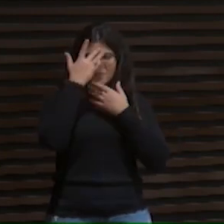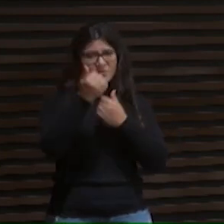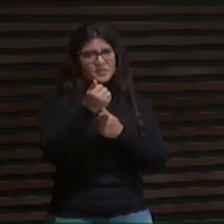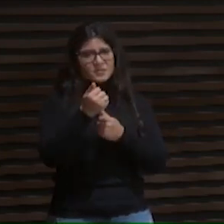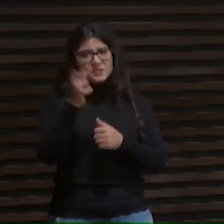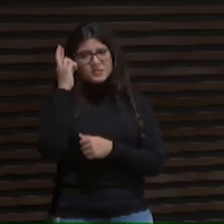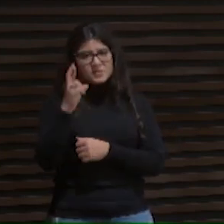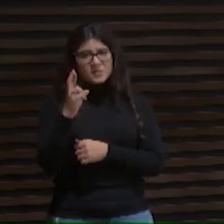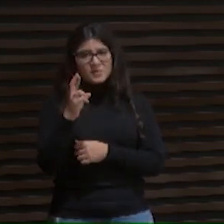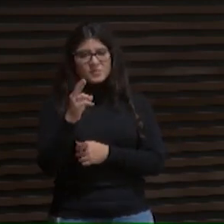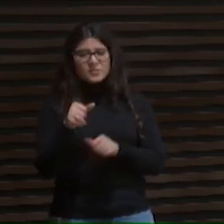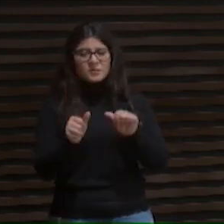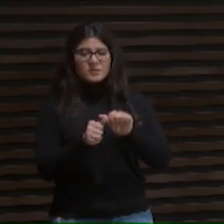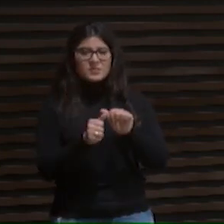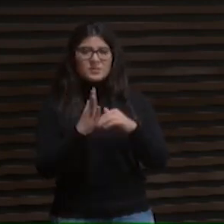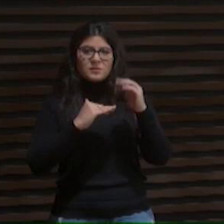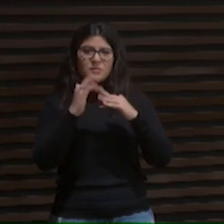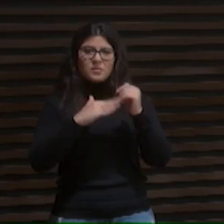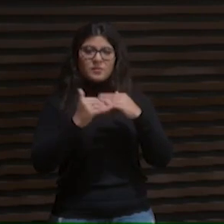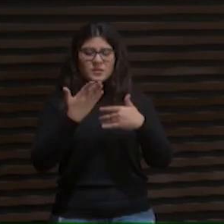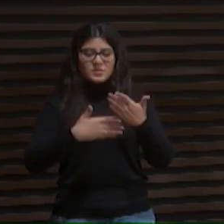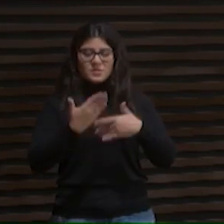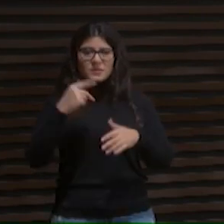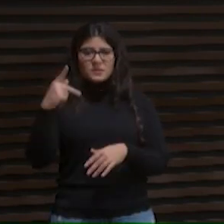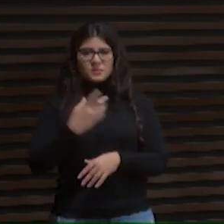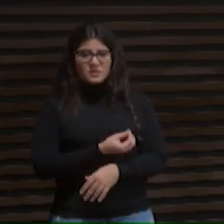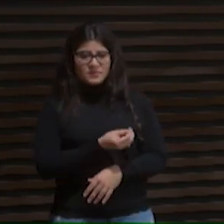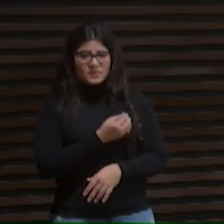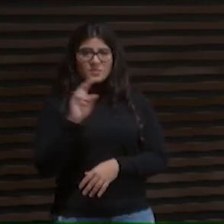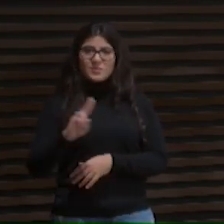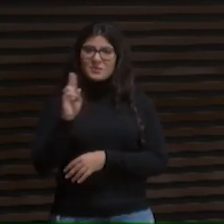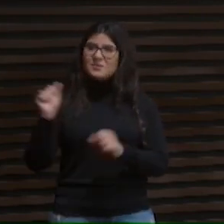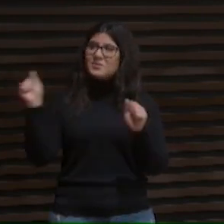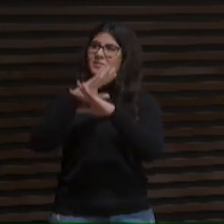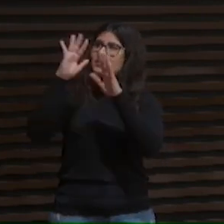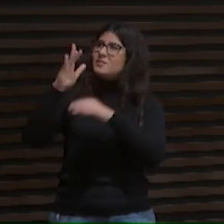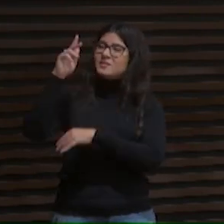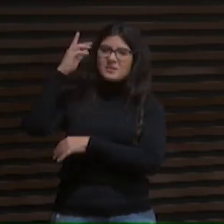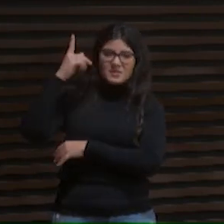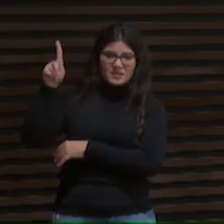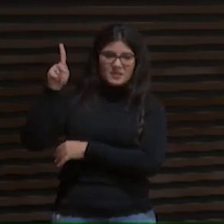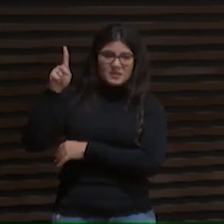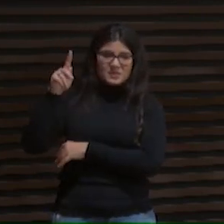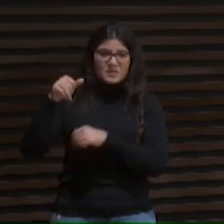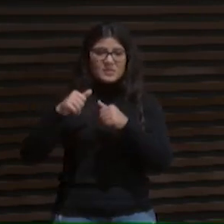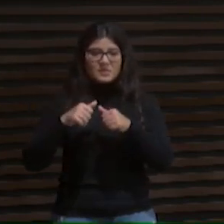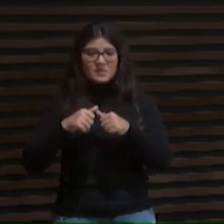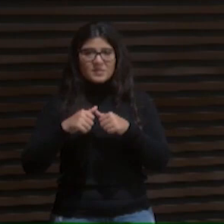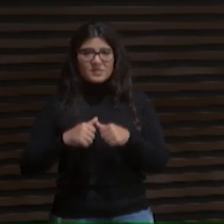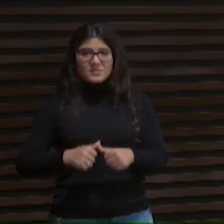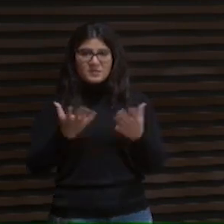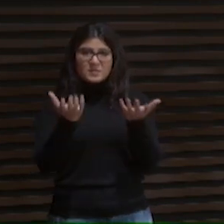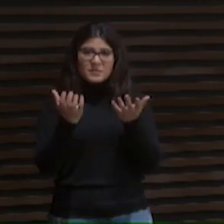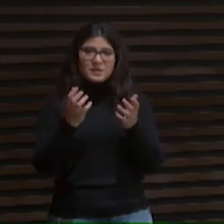tua boca e te usando para a glória dEle. E é isso que Ele quer nesse relacionamento. É